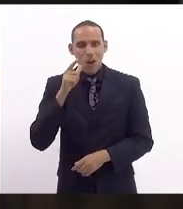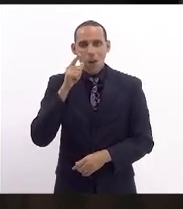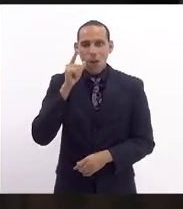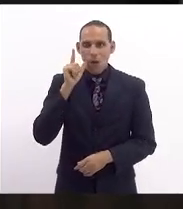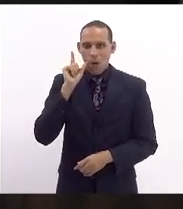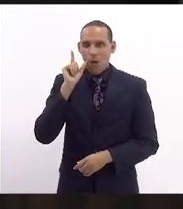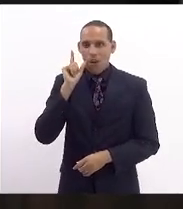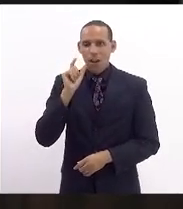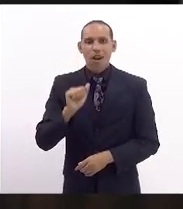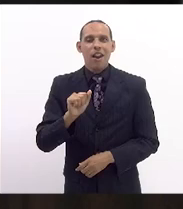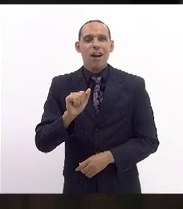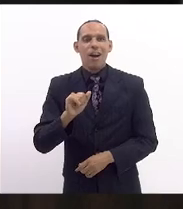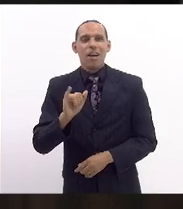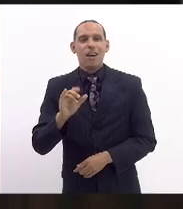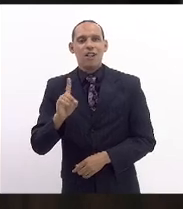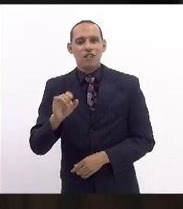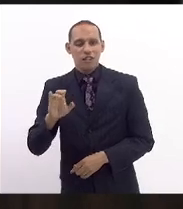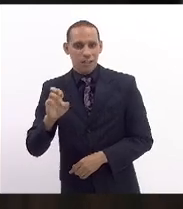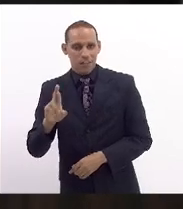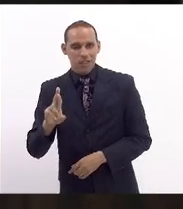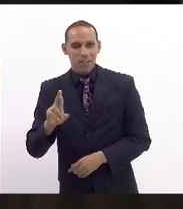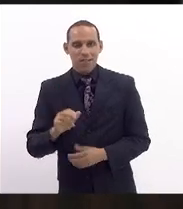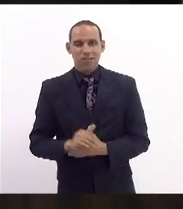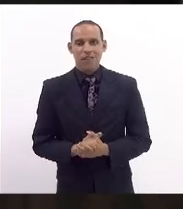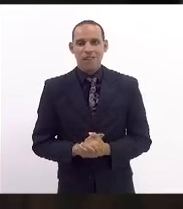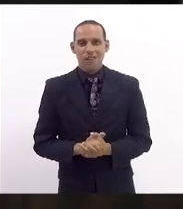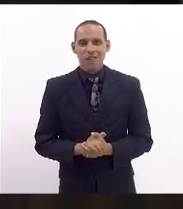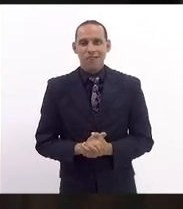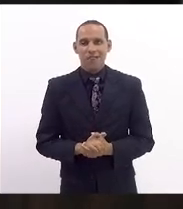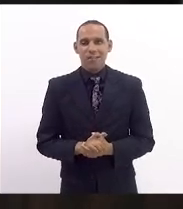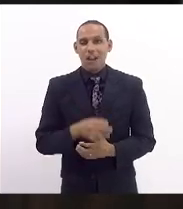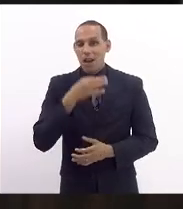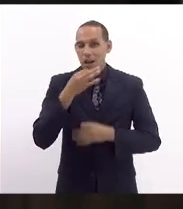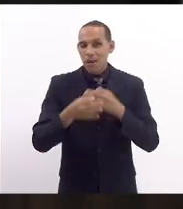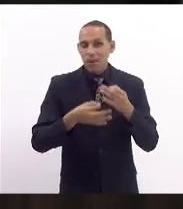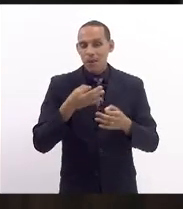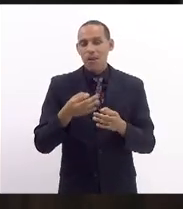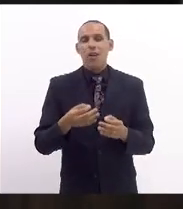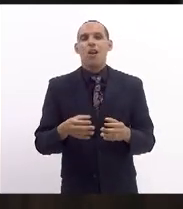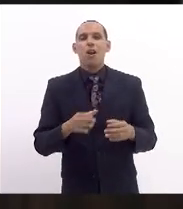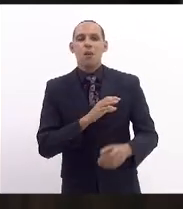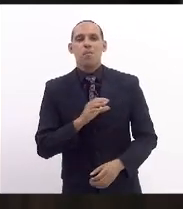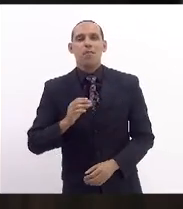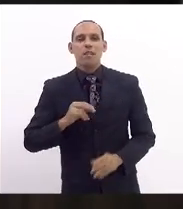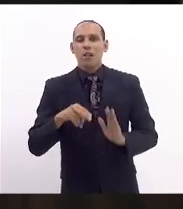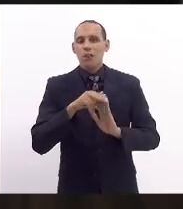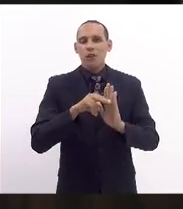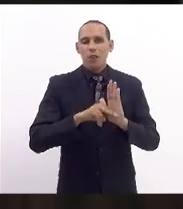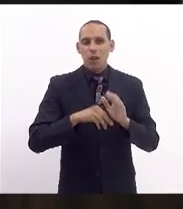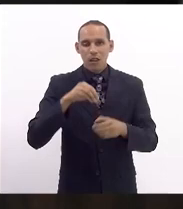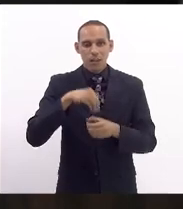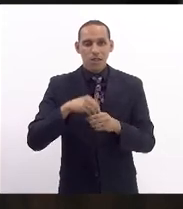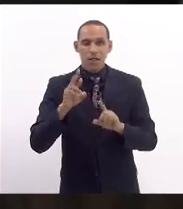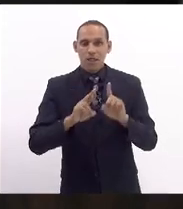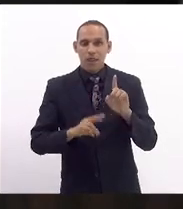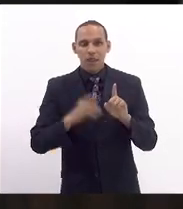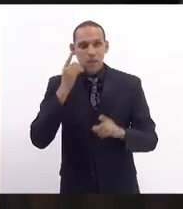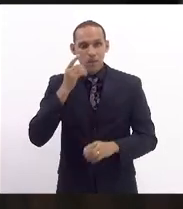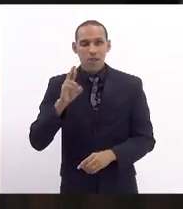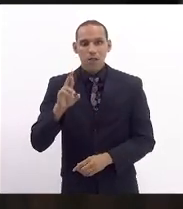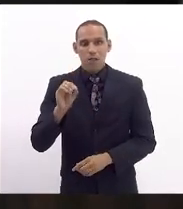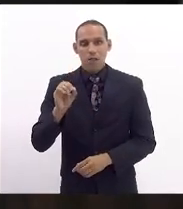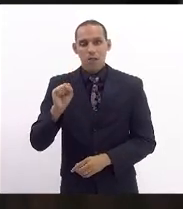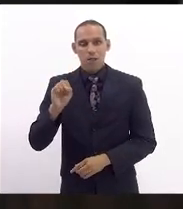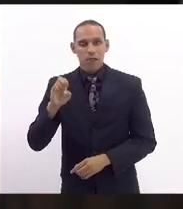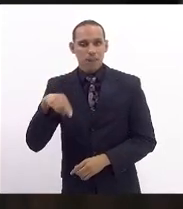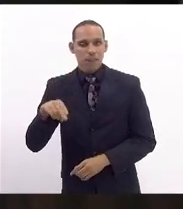a guerra o parecer da comissão de normas internas e proposições externas favorável ela tô Deputado rosenverg